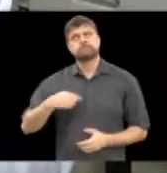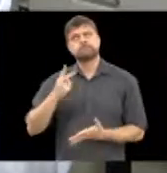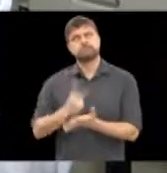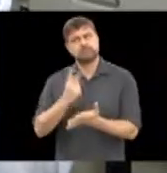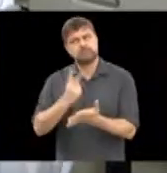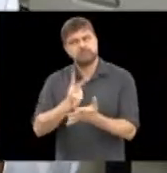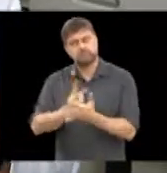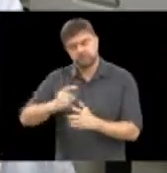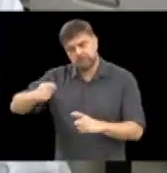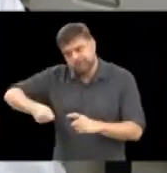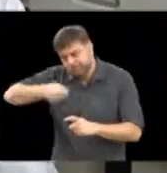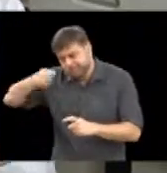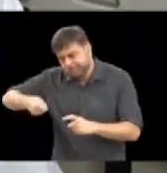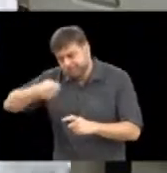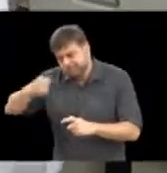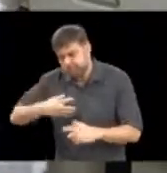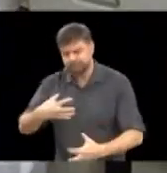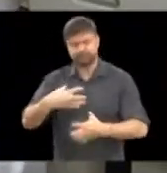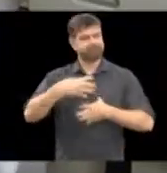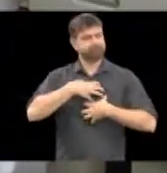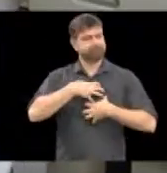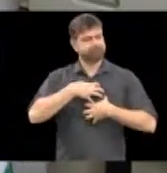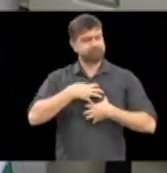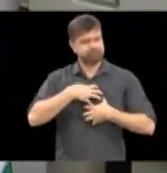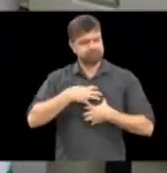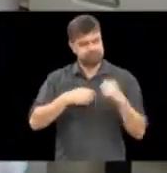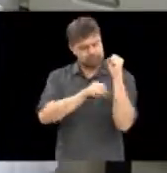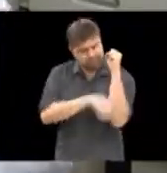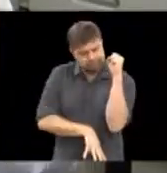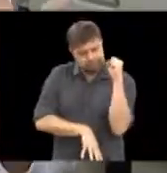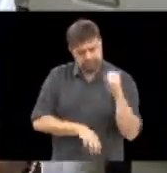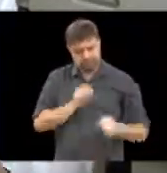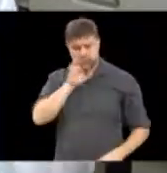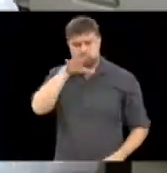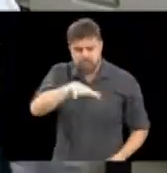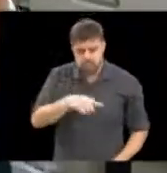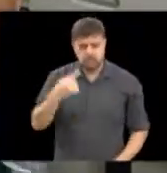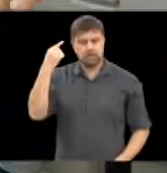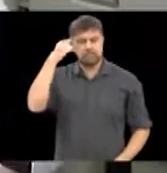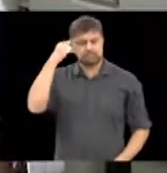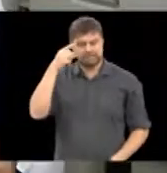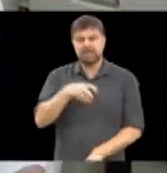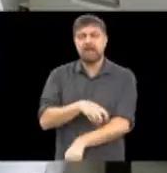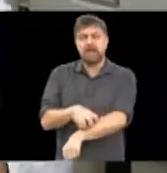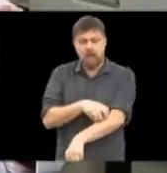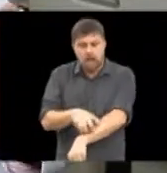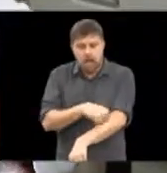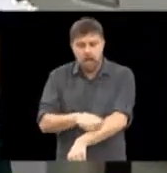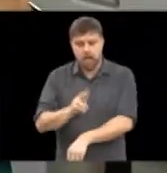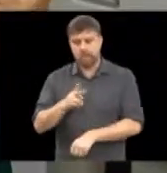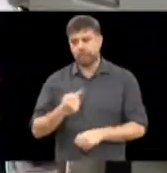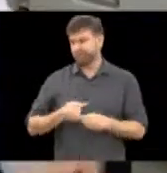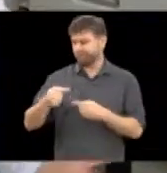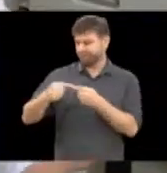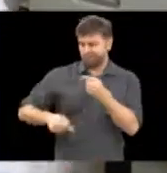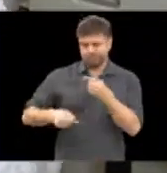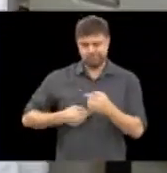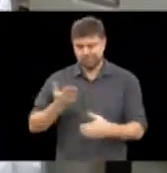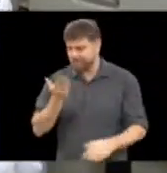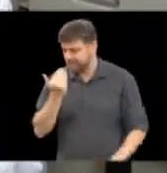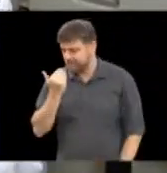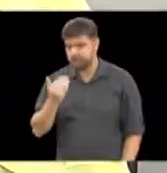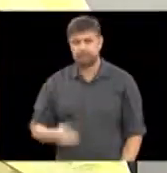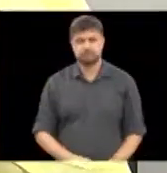relação temporal entre o alimento e o aparecimento desses sintomas, ele pode pensar que isso pode ser uma alergia ou uma